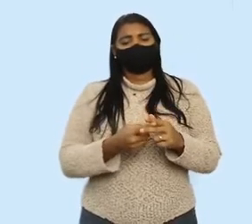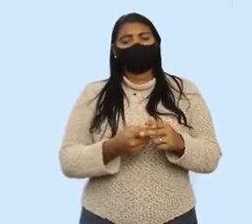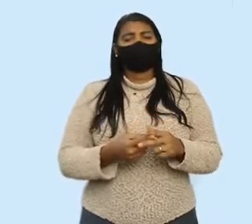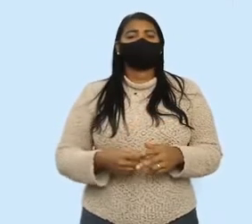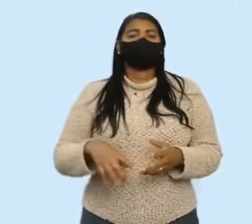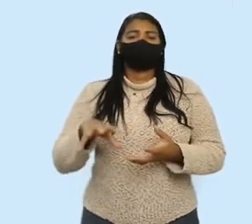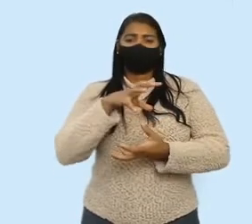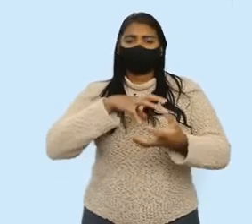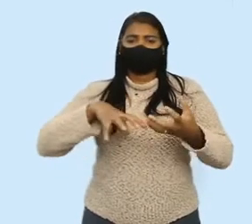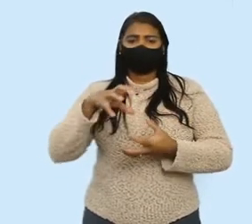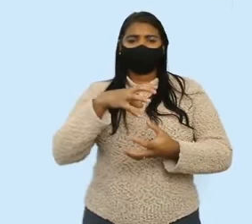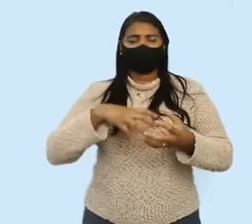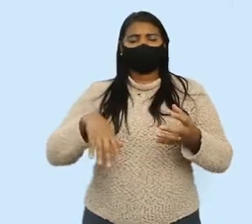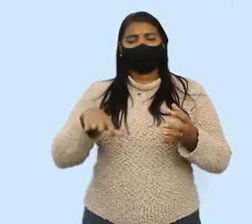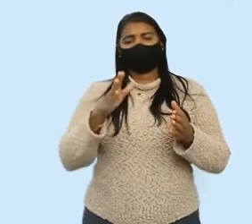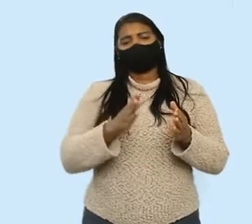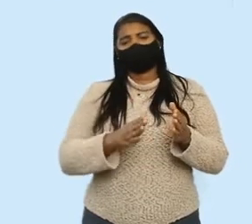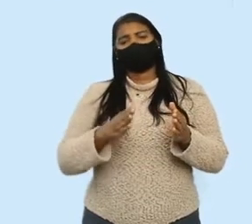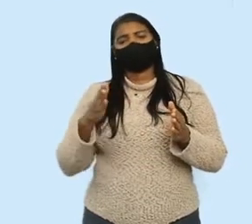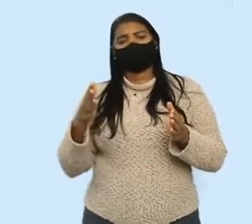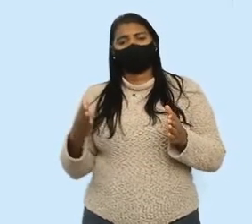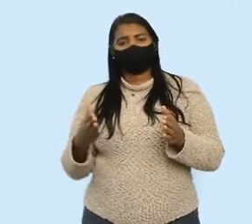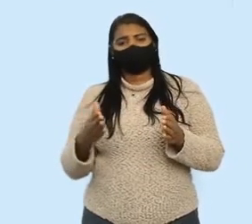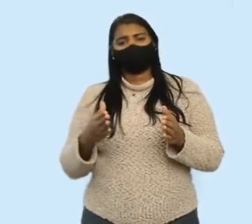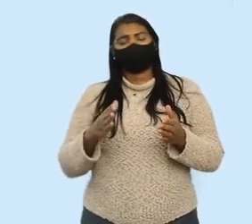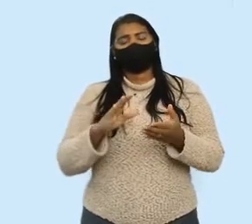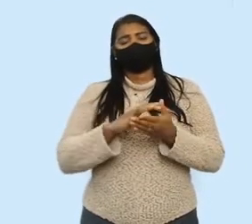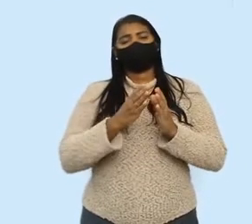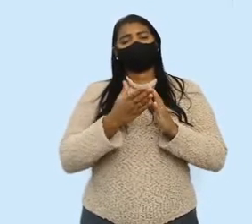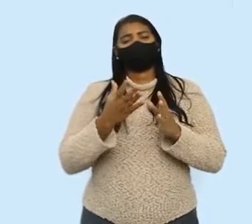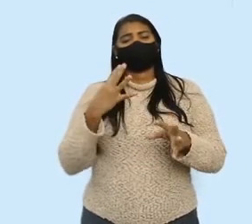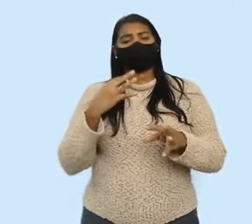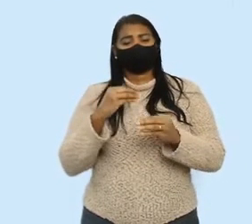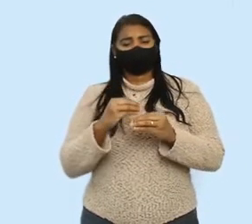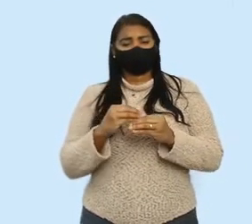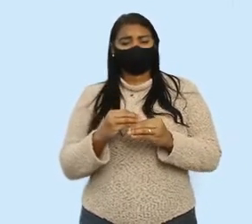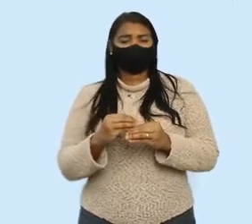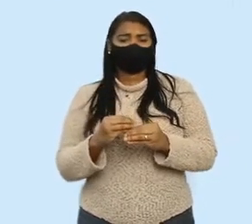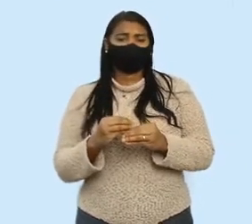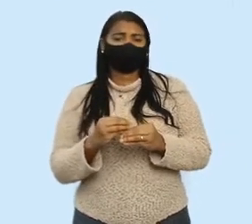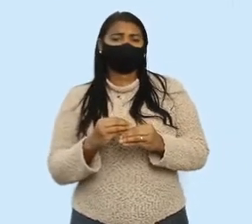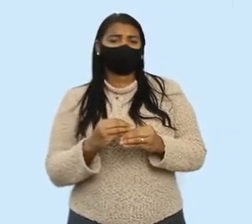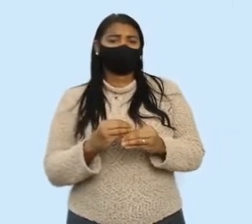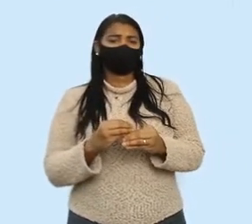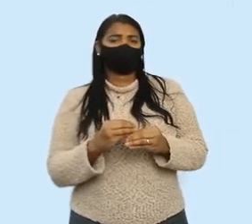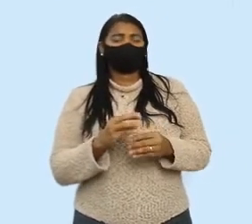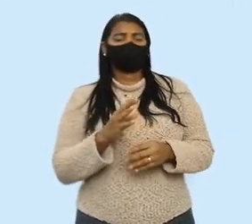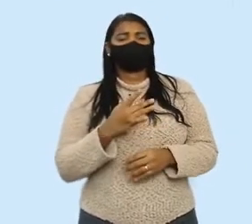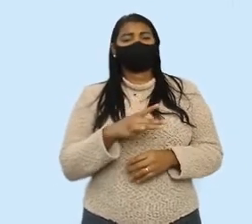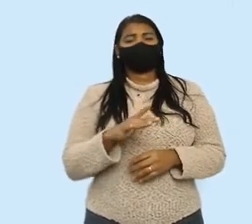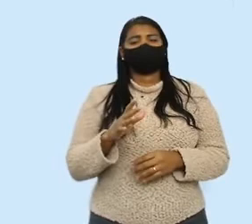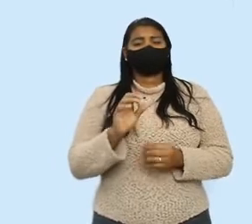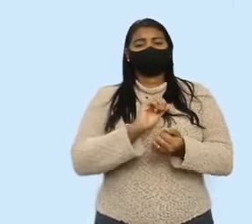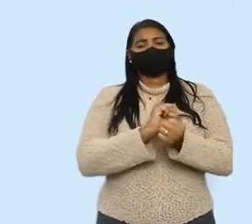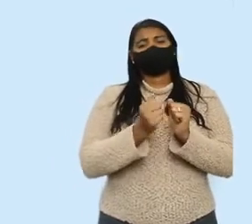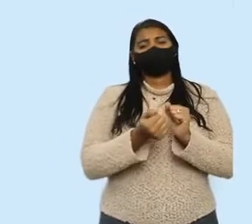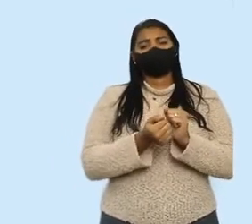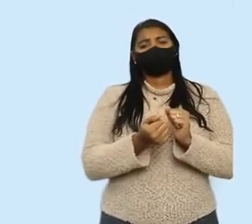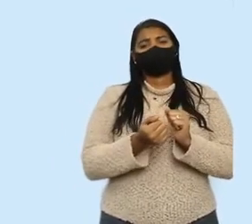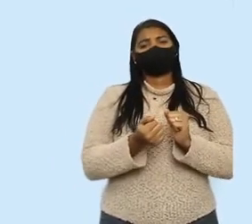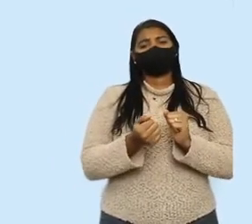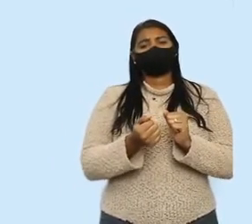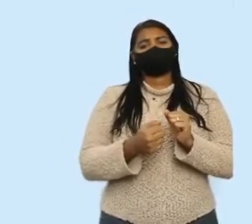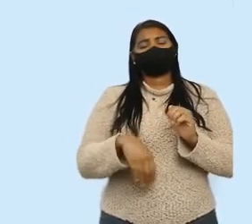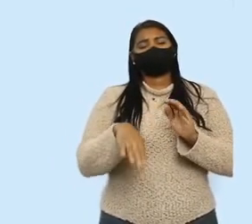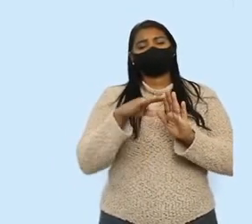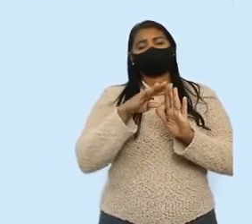revolta contra o processo de pauperização e de miserabilidade que vão ser submetidos às